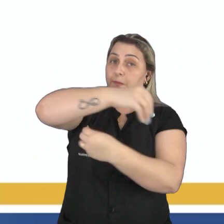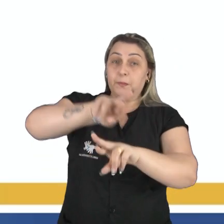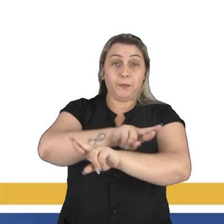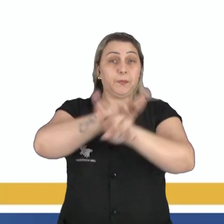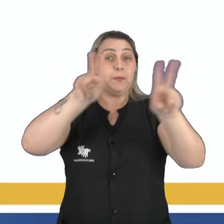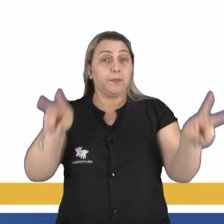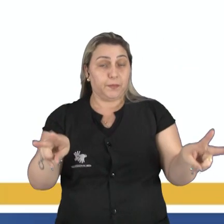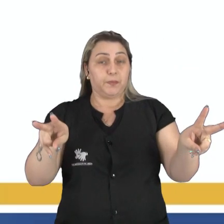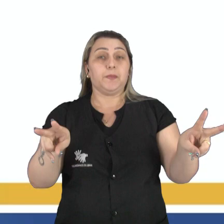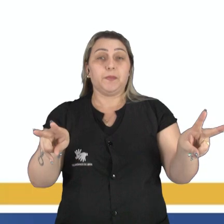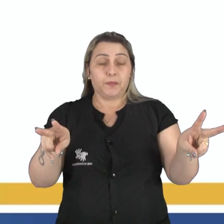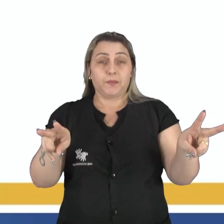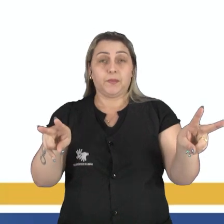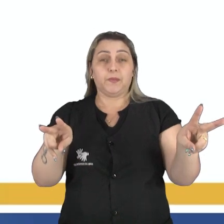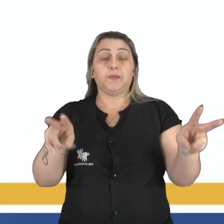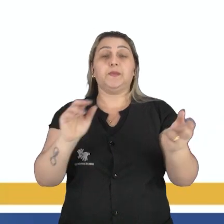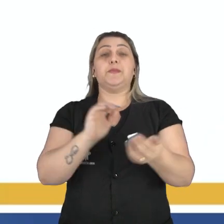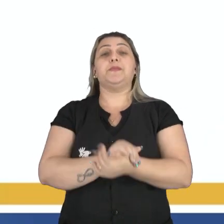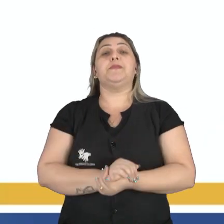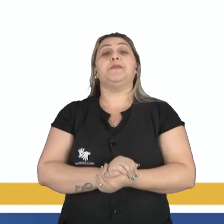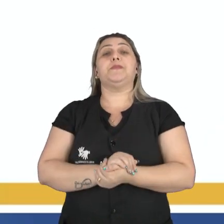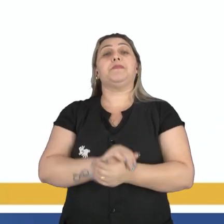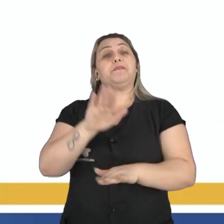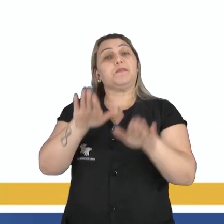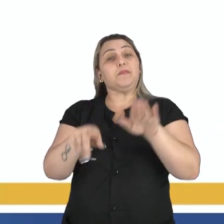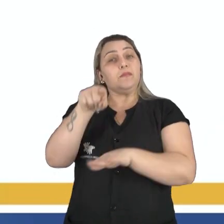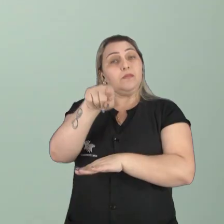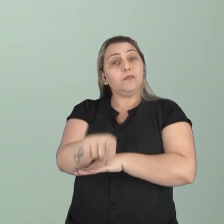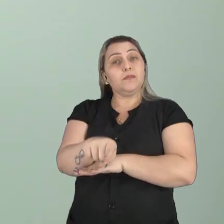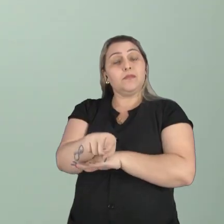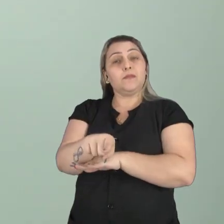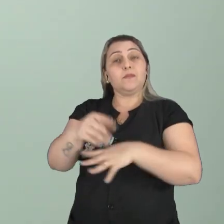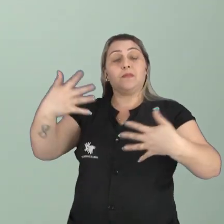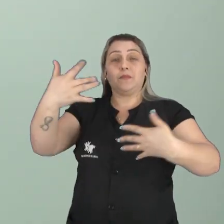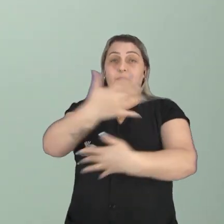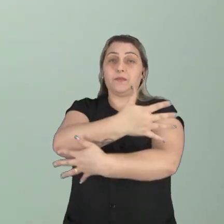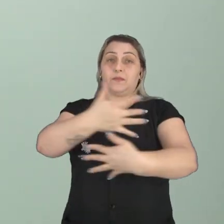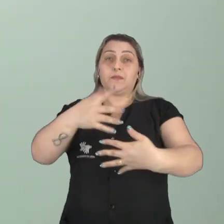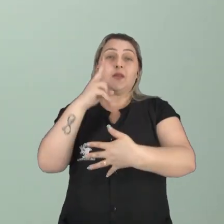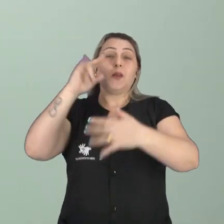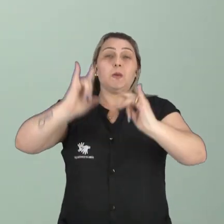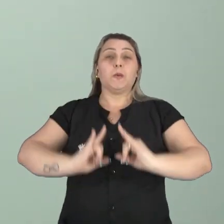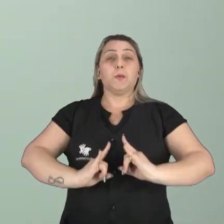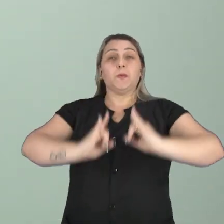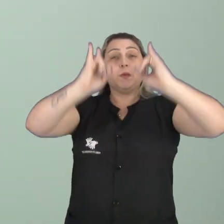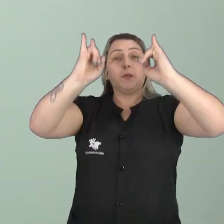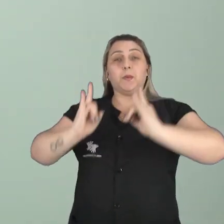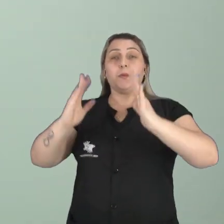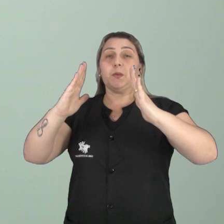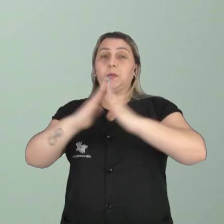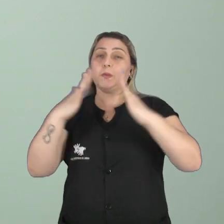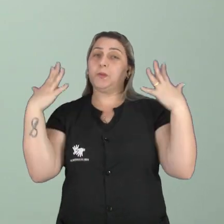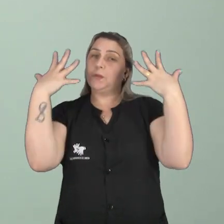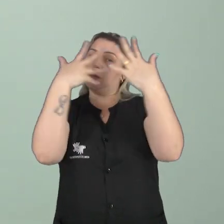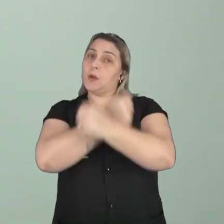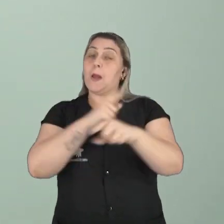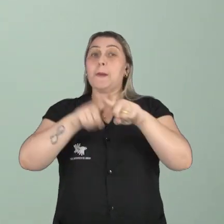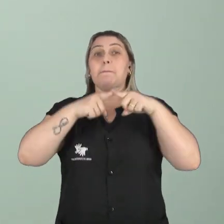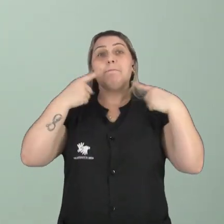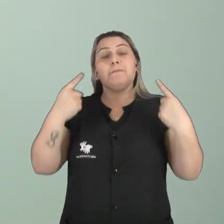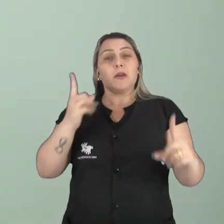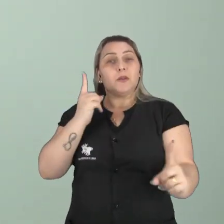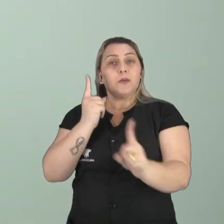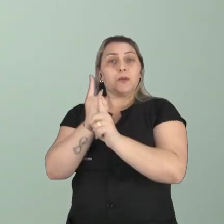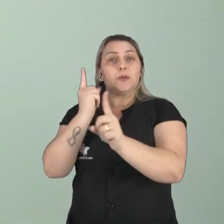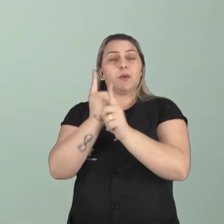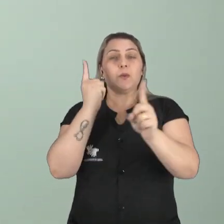diferentes, de idades diferentes. Às vezes você está lá no centro, vê muitos prédios, muitas casas bonitas, mas